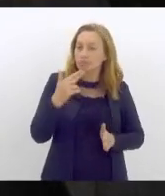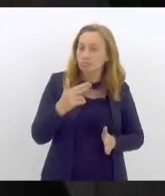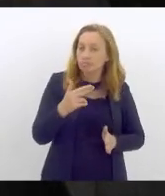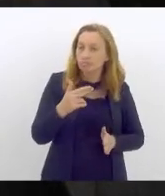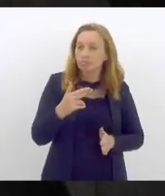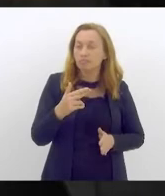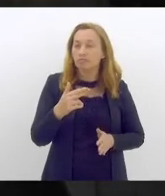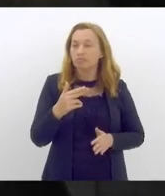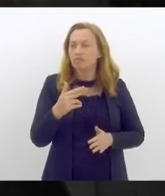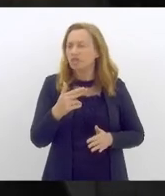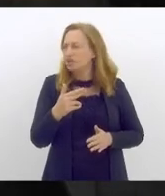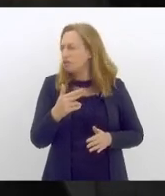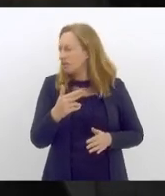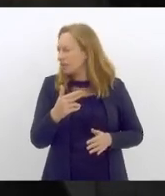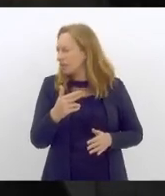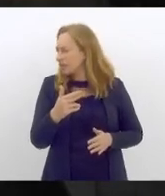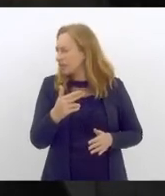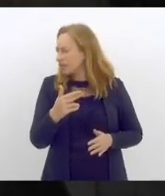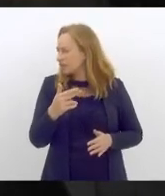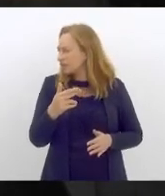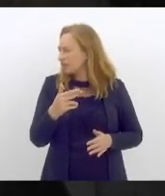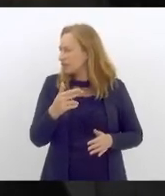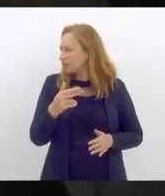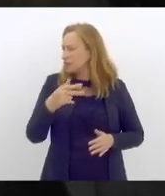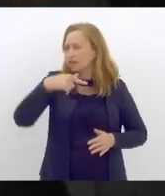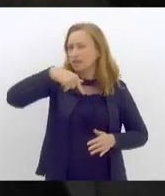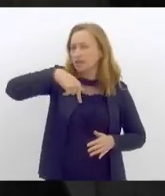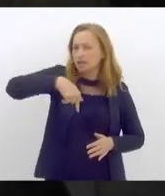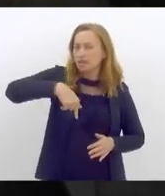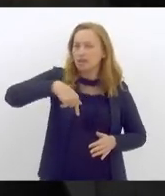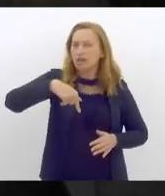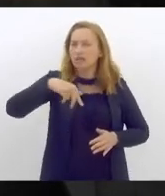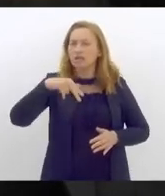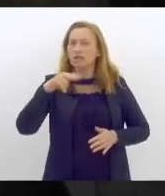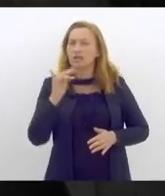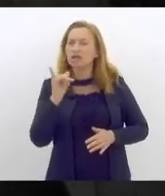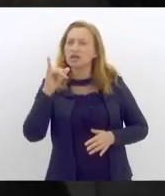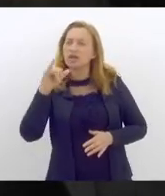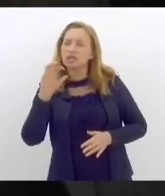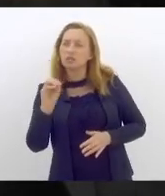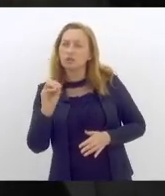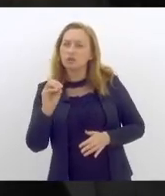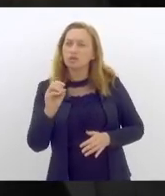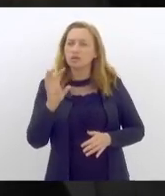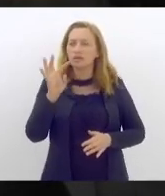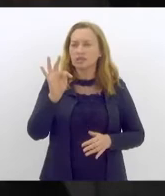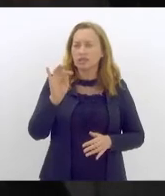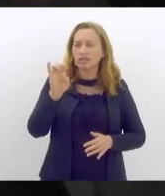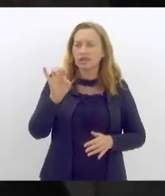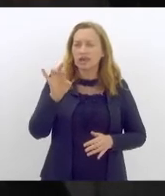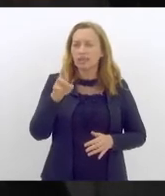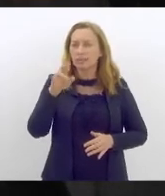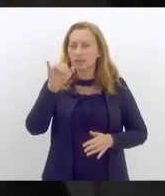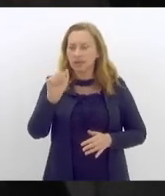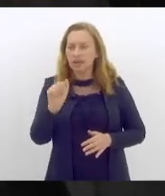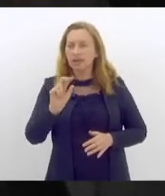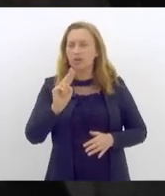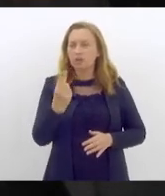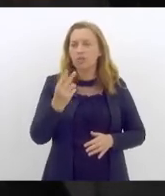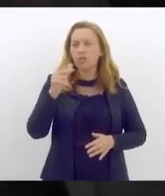meu terapia que a seja radioterapia ou todos esses elementos conjugados